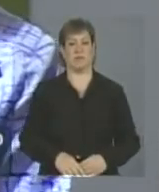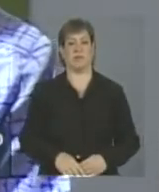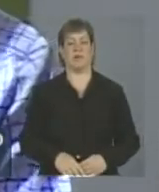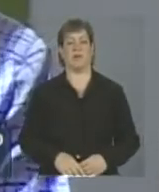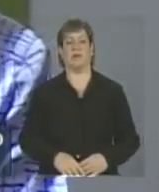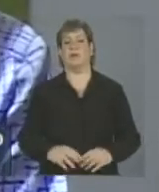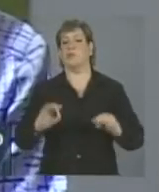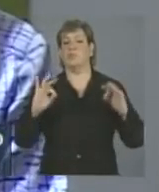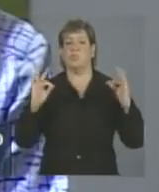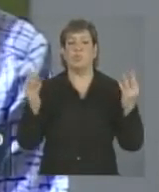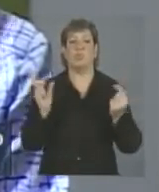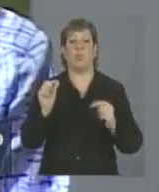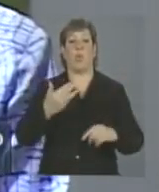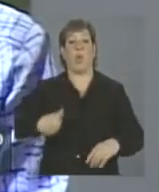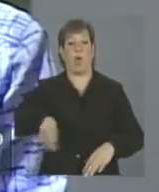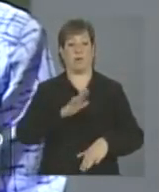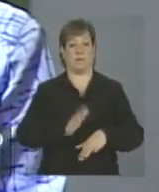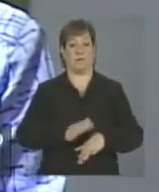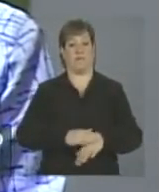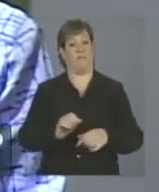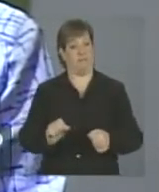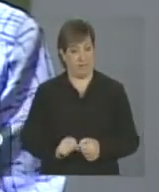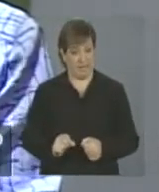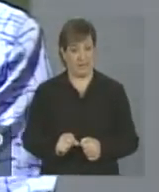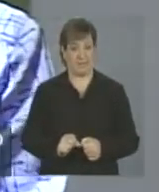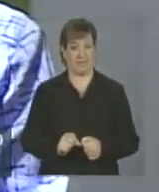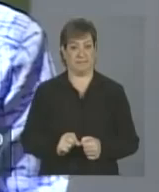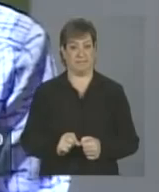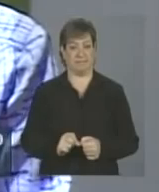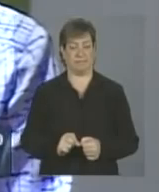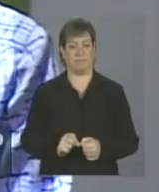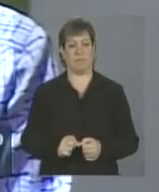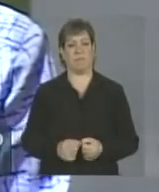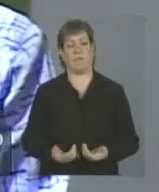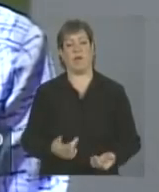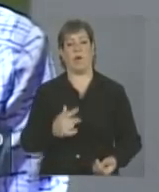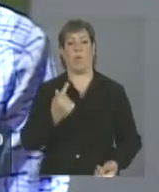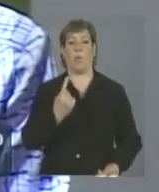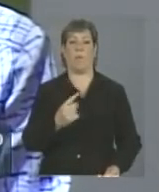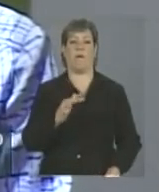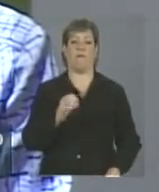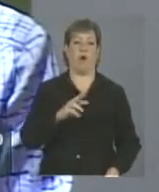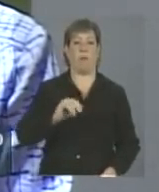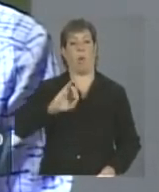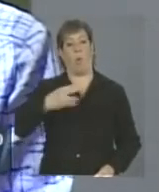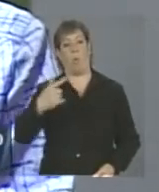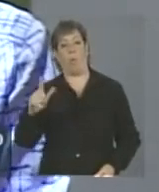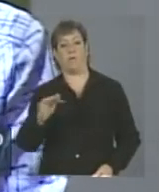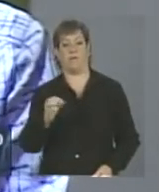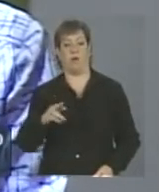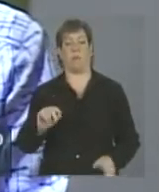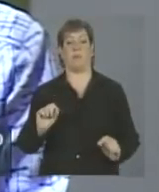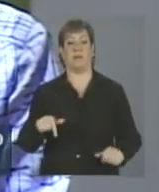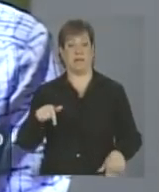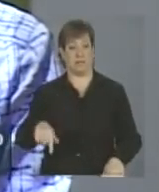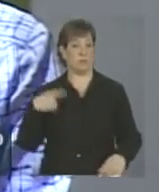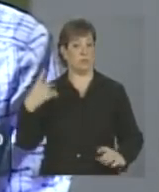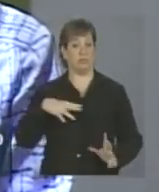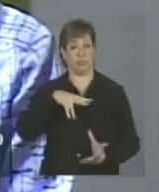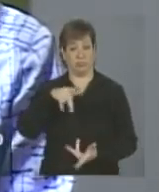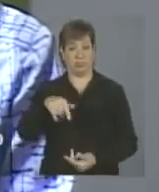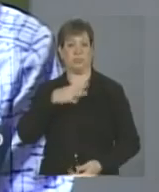todas as nossas ações, que, de uma forma ou de outra, são reconhecidas nesse mundo